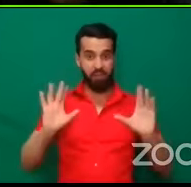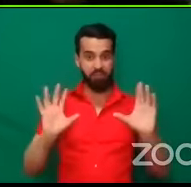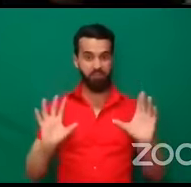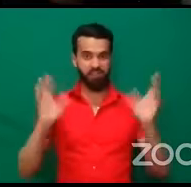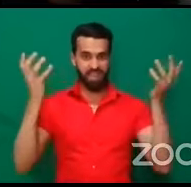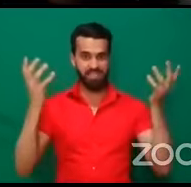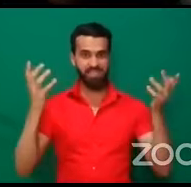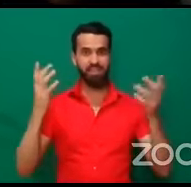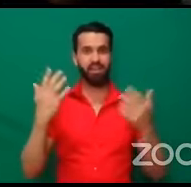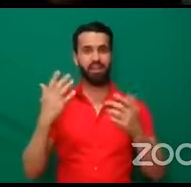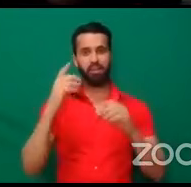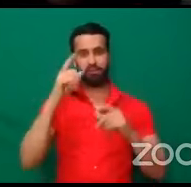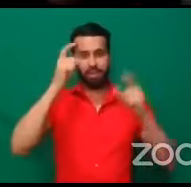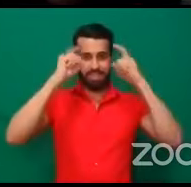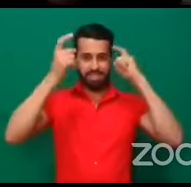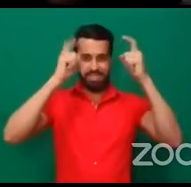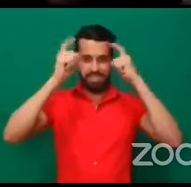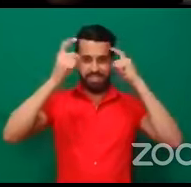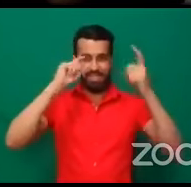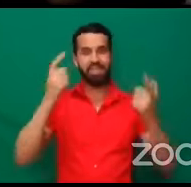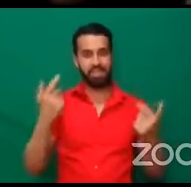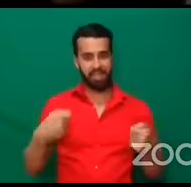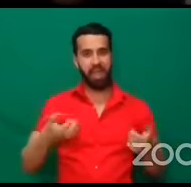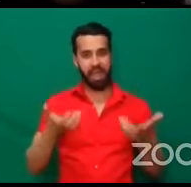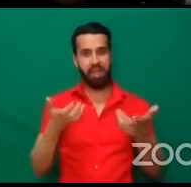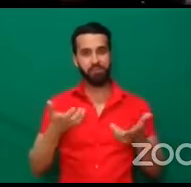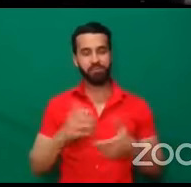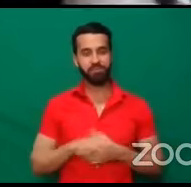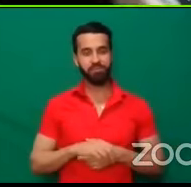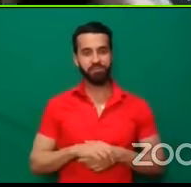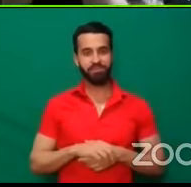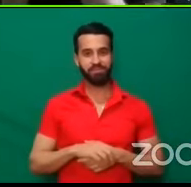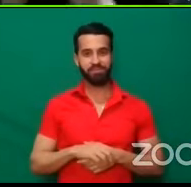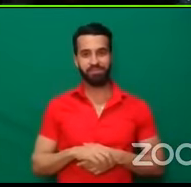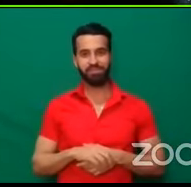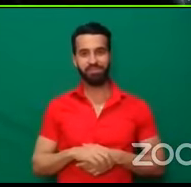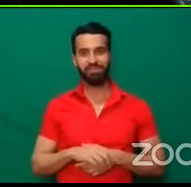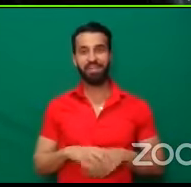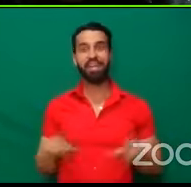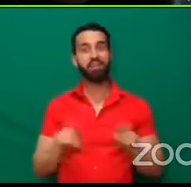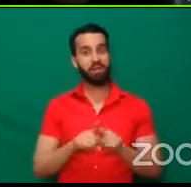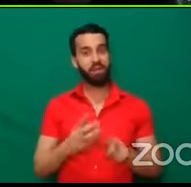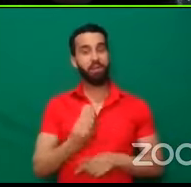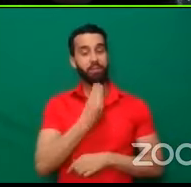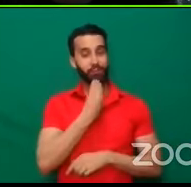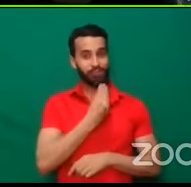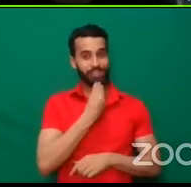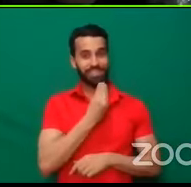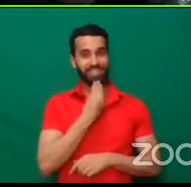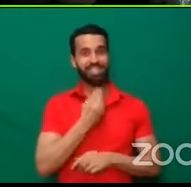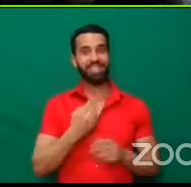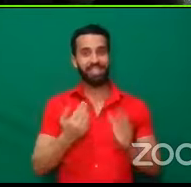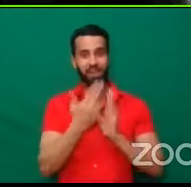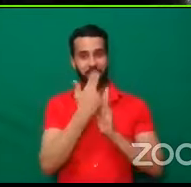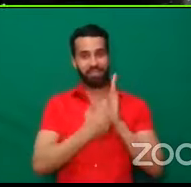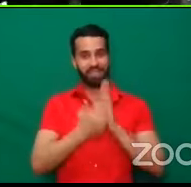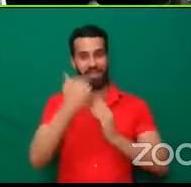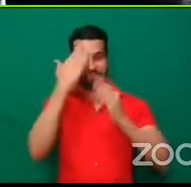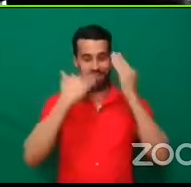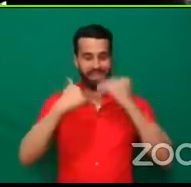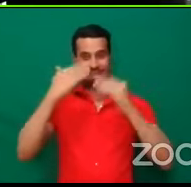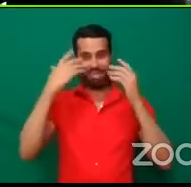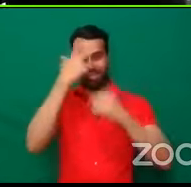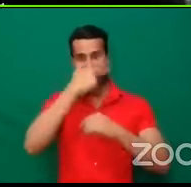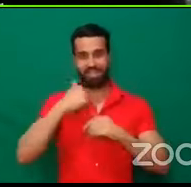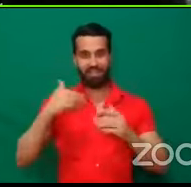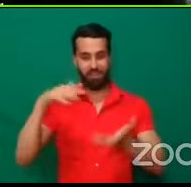para expor, né? É possível que você desfez, né? Tem que expor também. Ficou legal o trabalho. Vou fazer, Foi acho que muito vou fazer uma